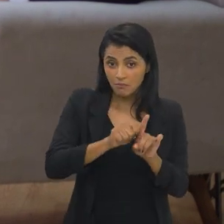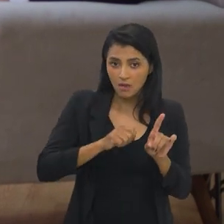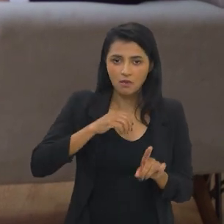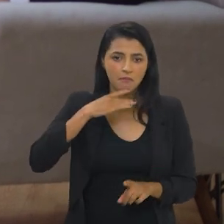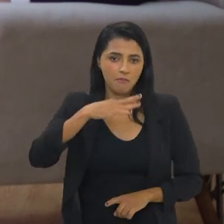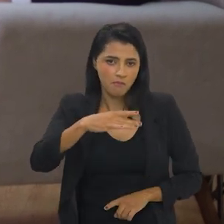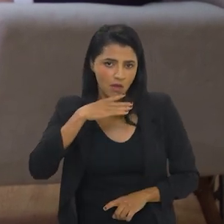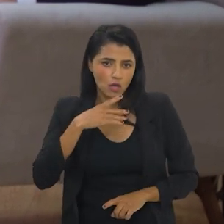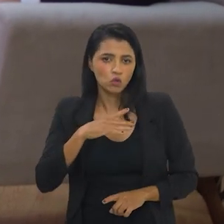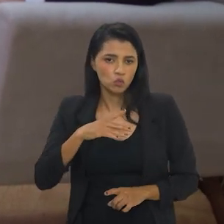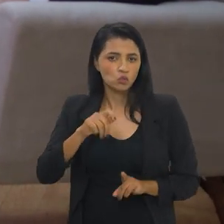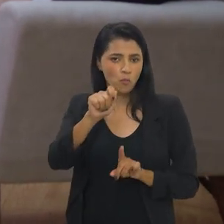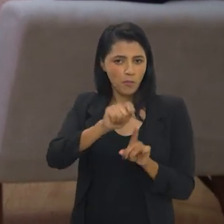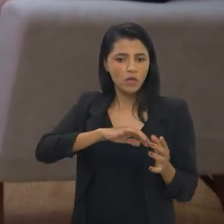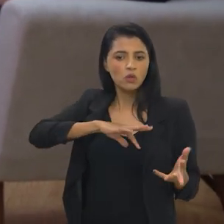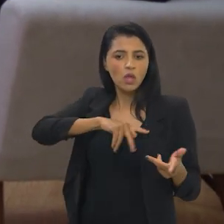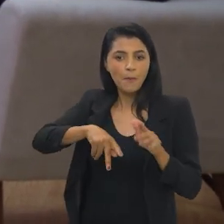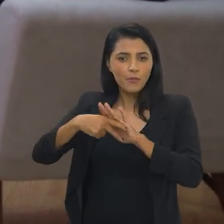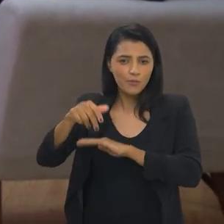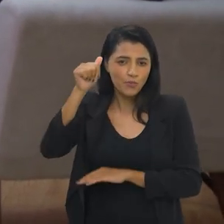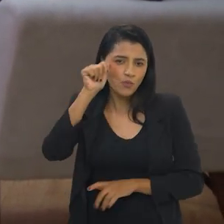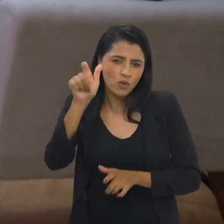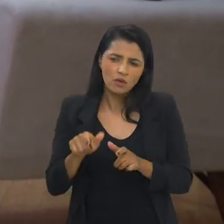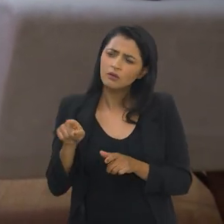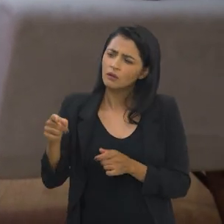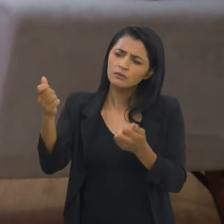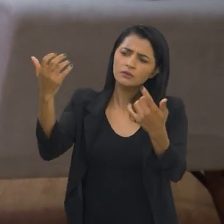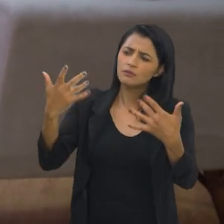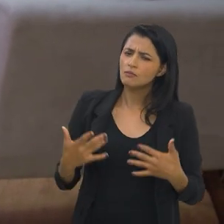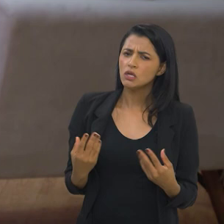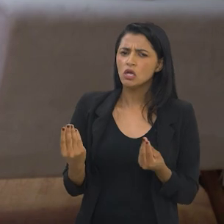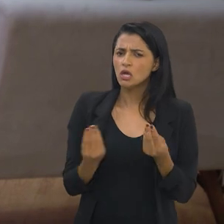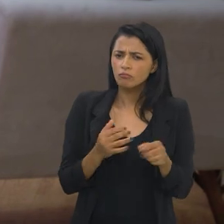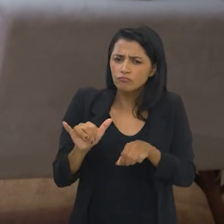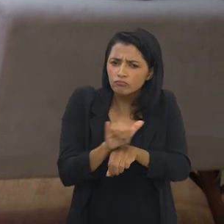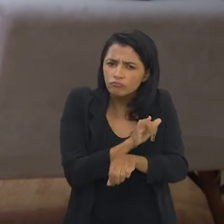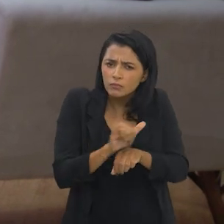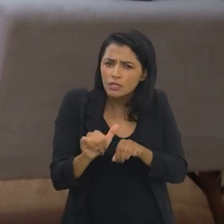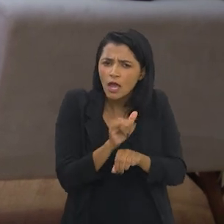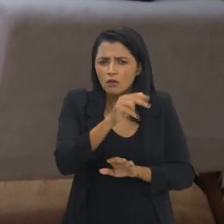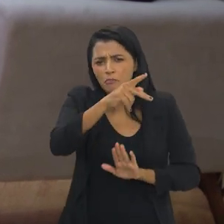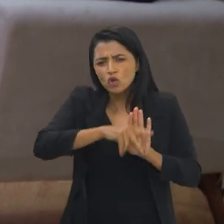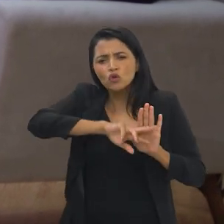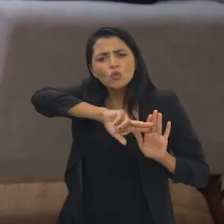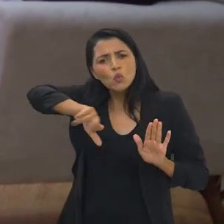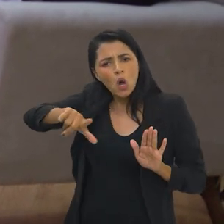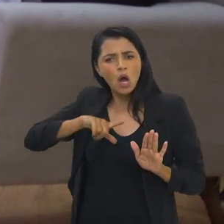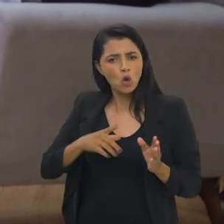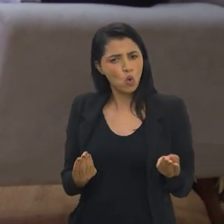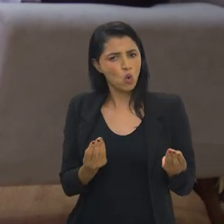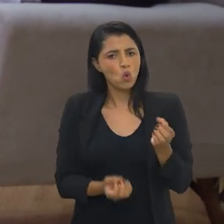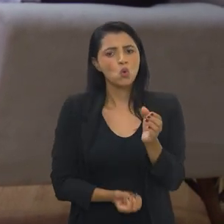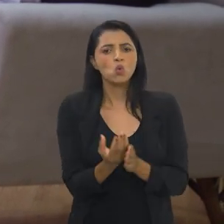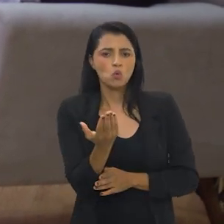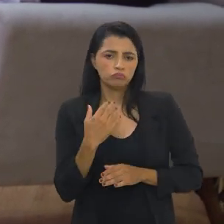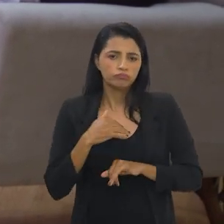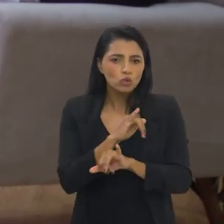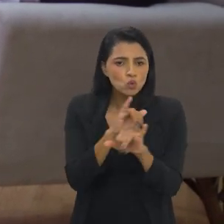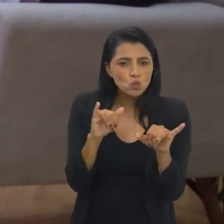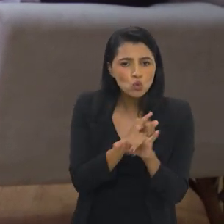março mês internacional das mulheres creio que a senhora falasse um pouco do conjunto de ações que estão sendo